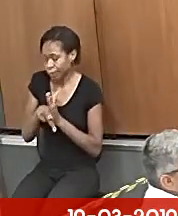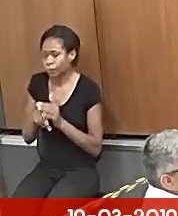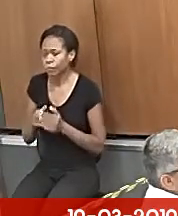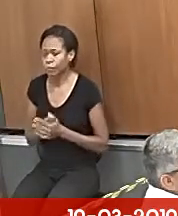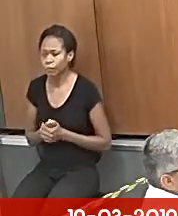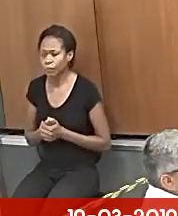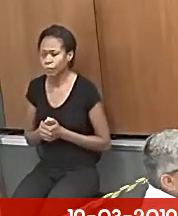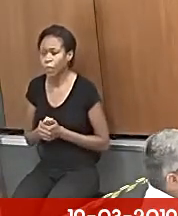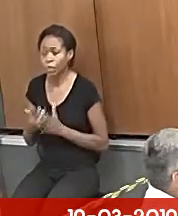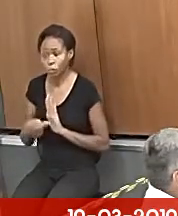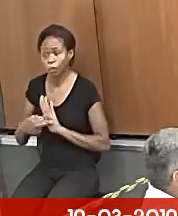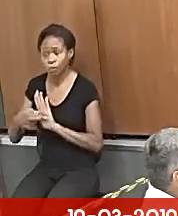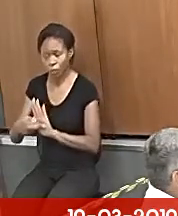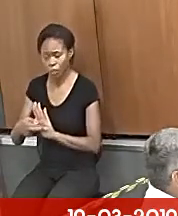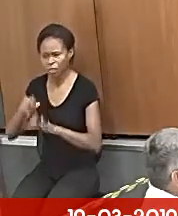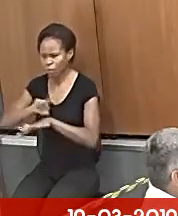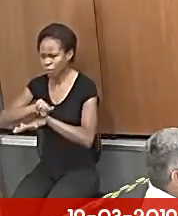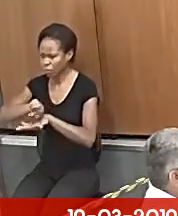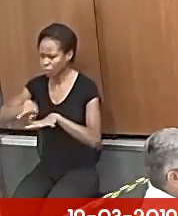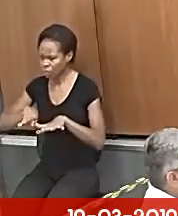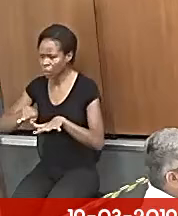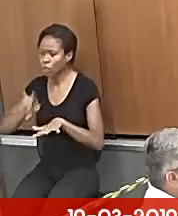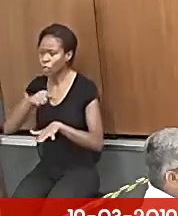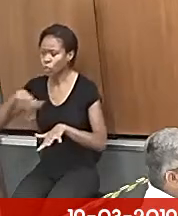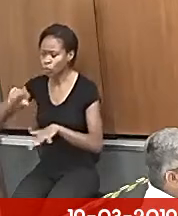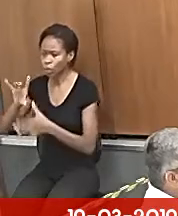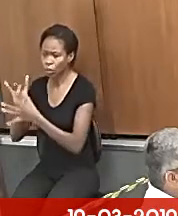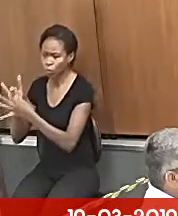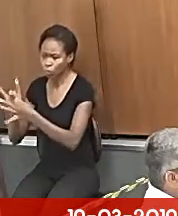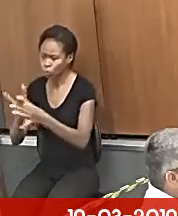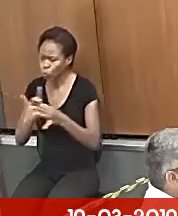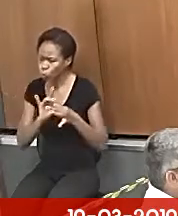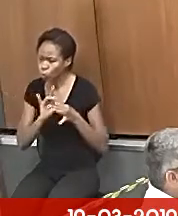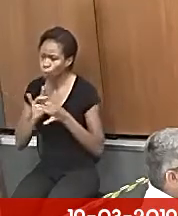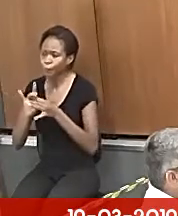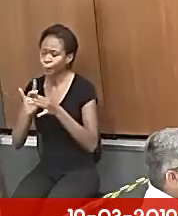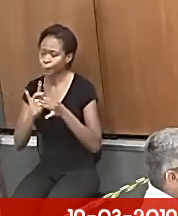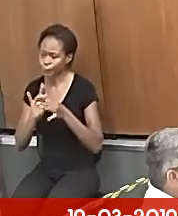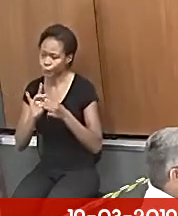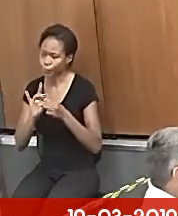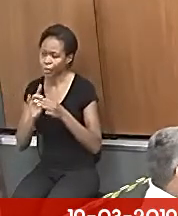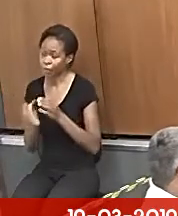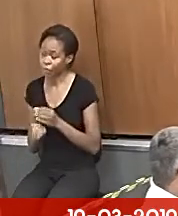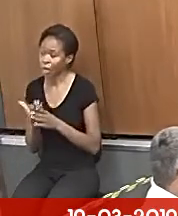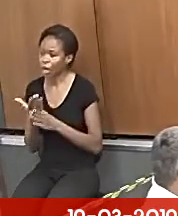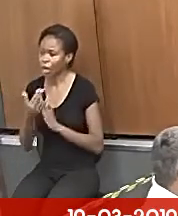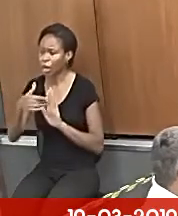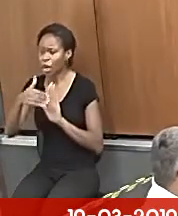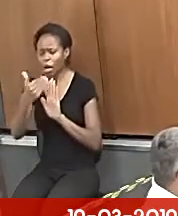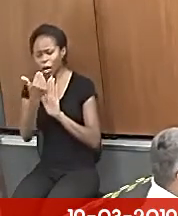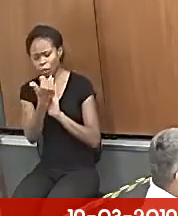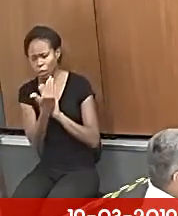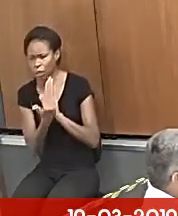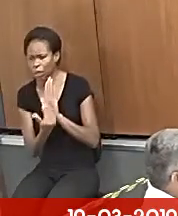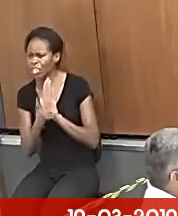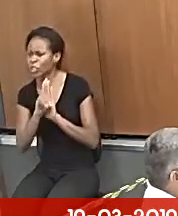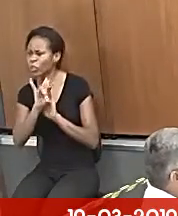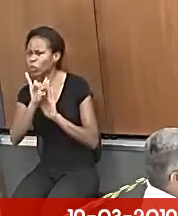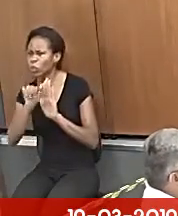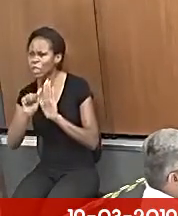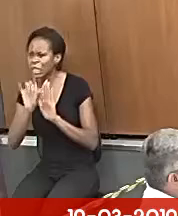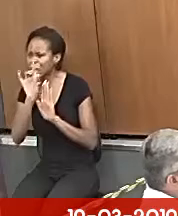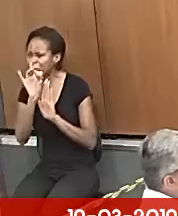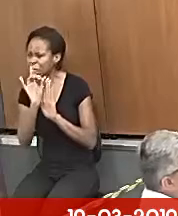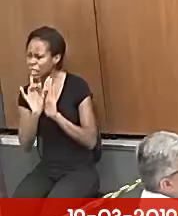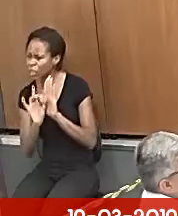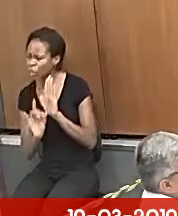senhoras farão que nós criamos para cada data o que comemorar o que discutir o que fazer em cada uma dessas